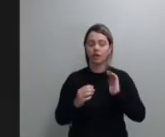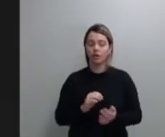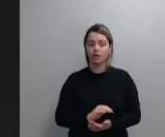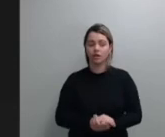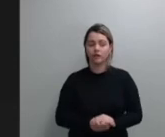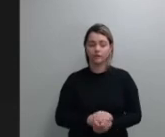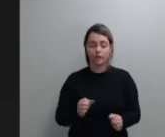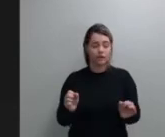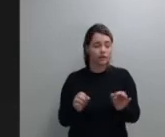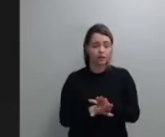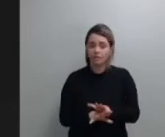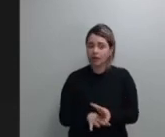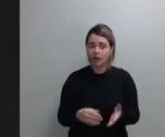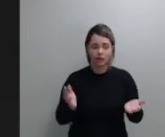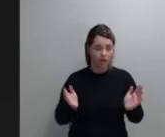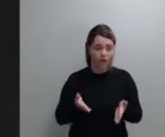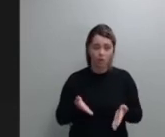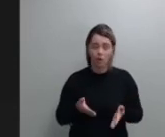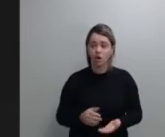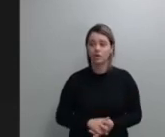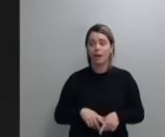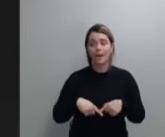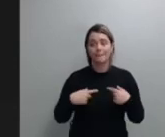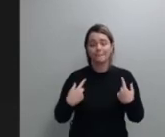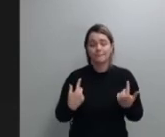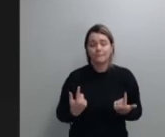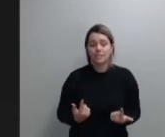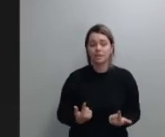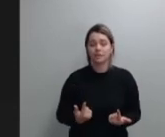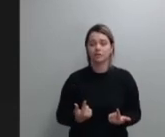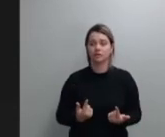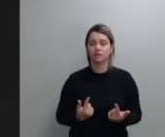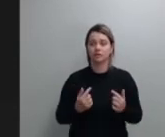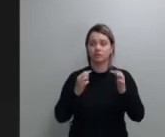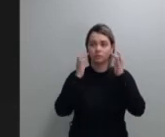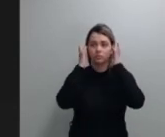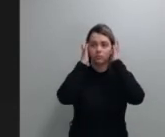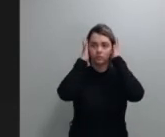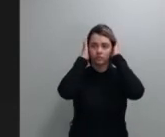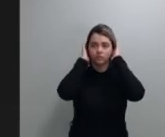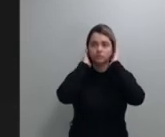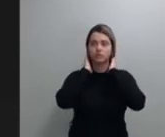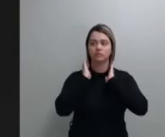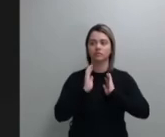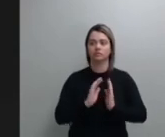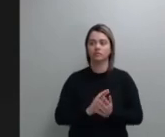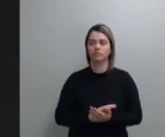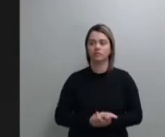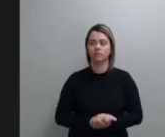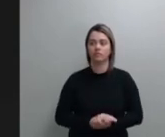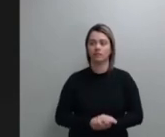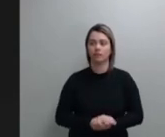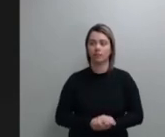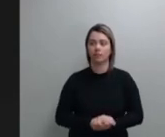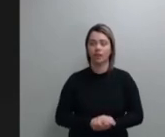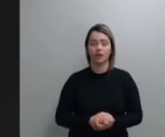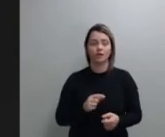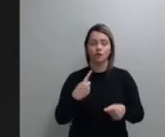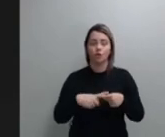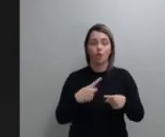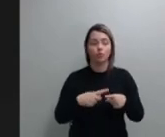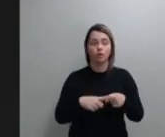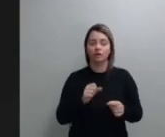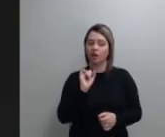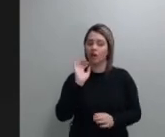terminado agora mas a notícia que não não a notícia é que o acordo já foi publicado não é isso